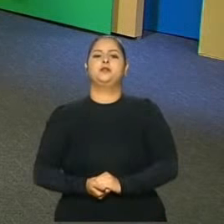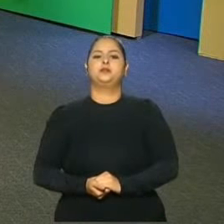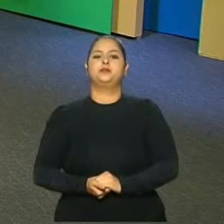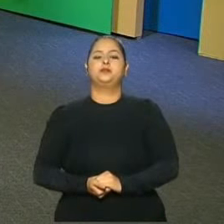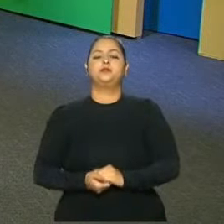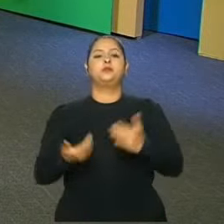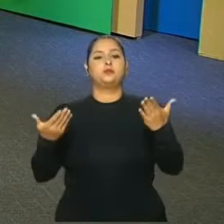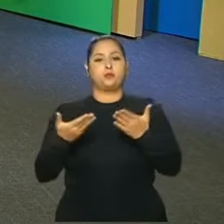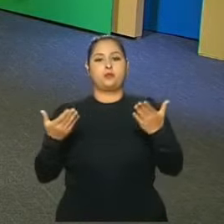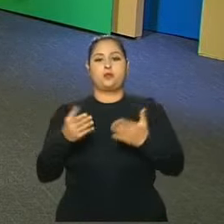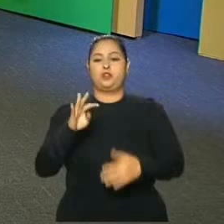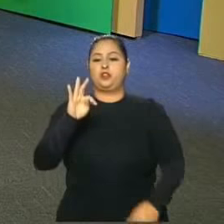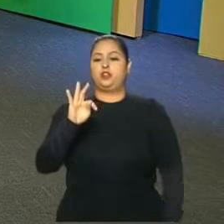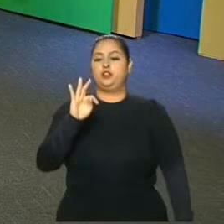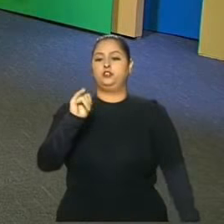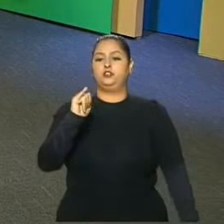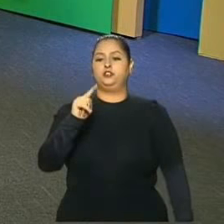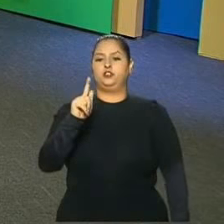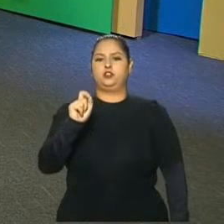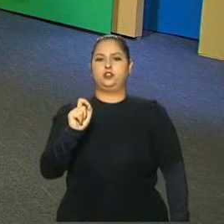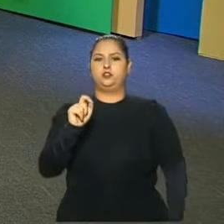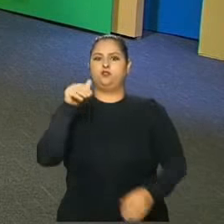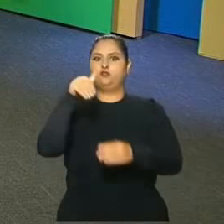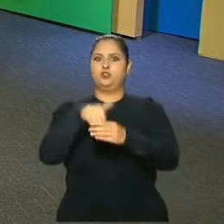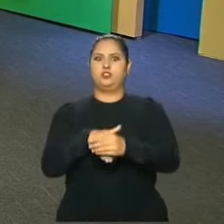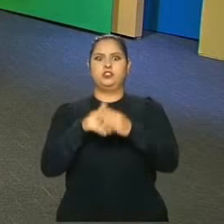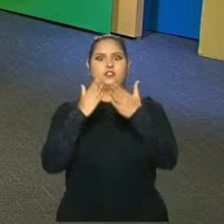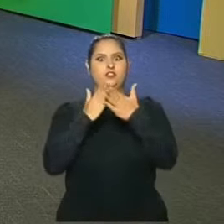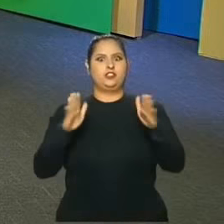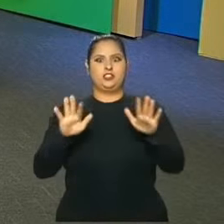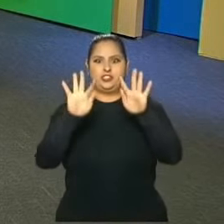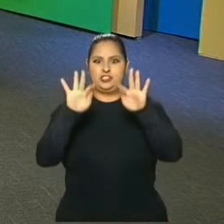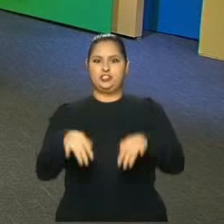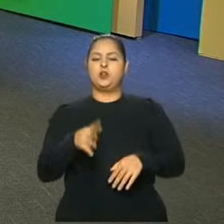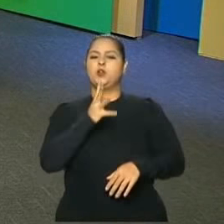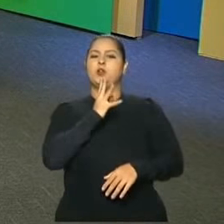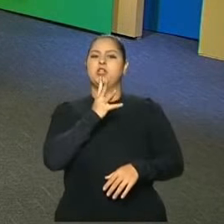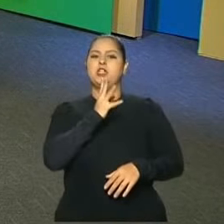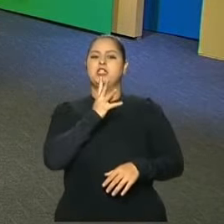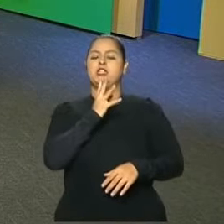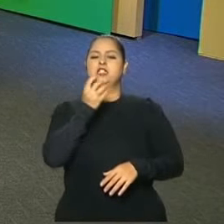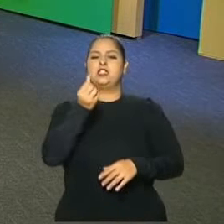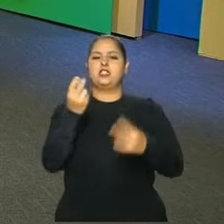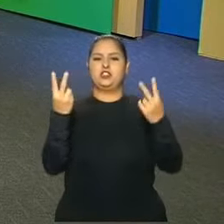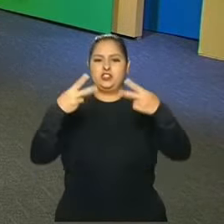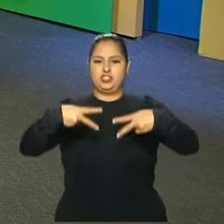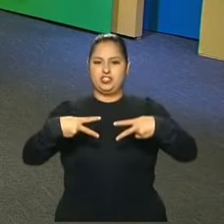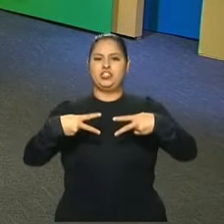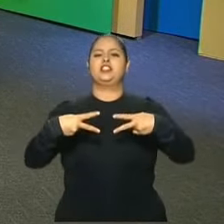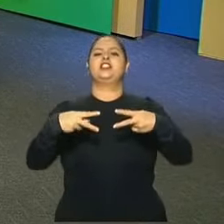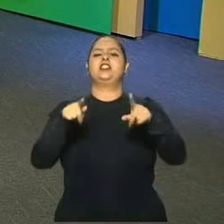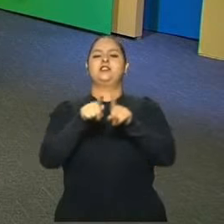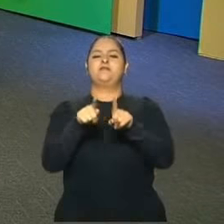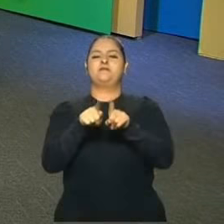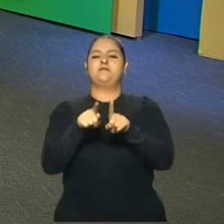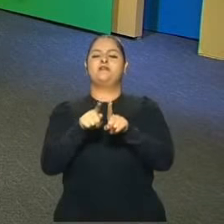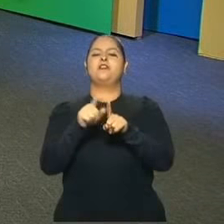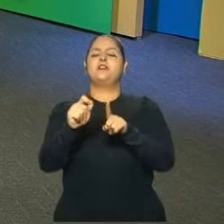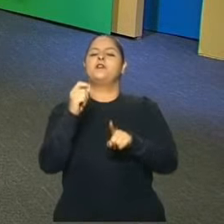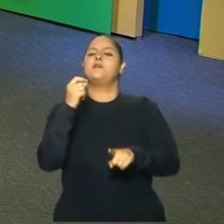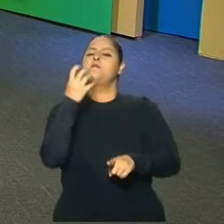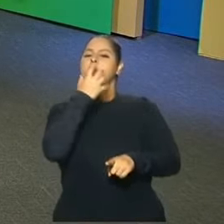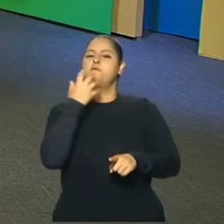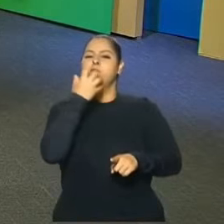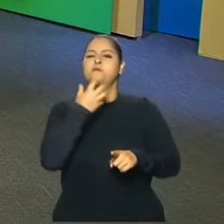Agora, Thiago, votação encerrada. Vamos conhecer as 6 finalistas da categoria Música Instrumental pela escolha